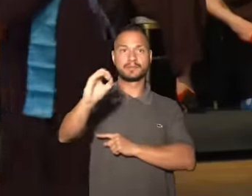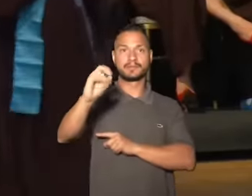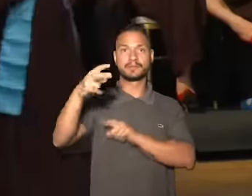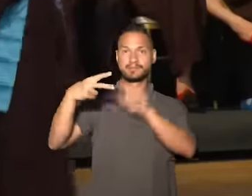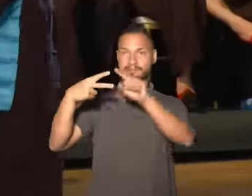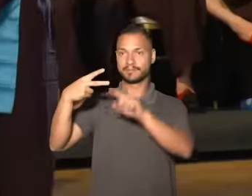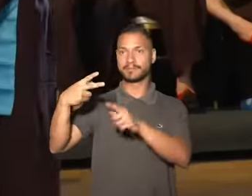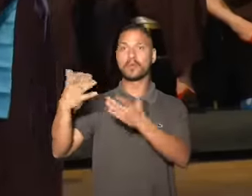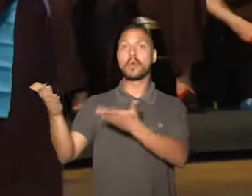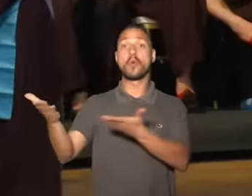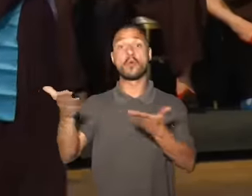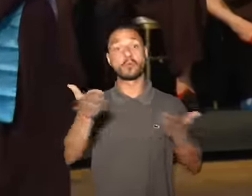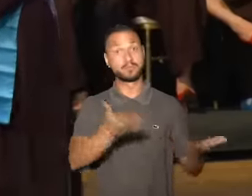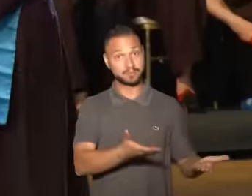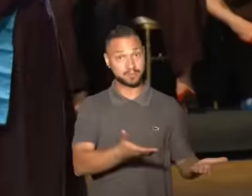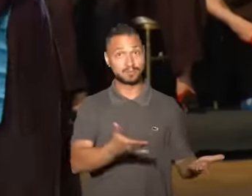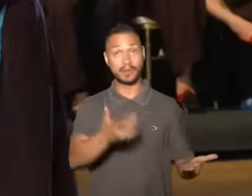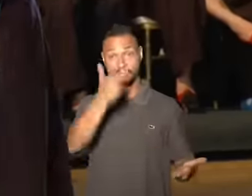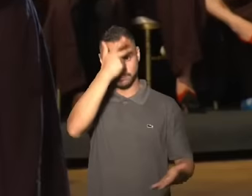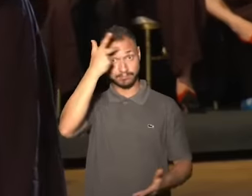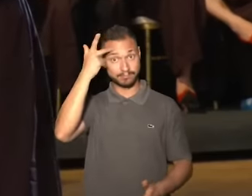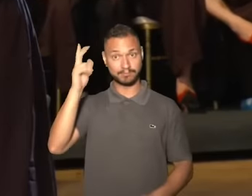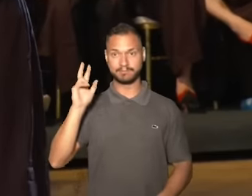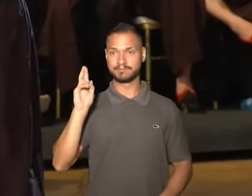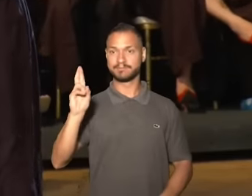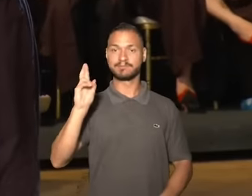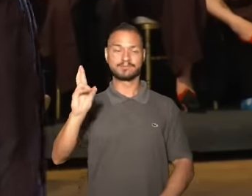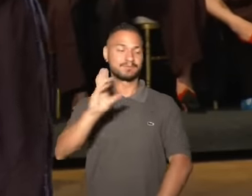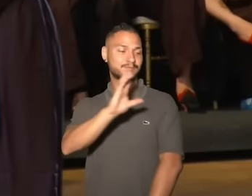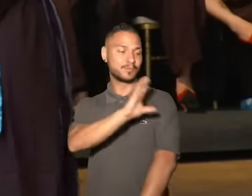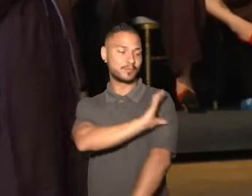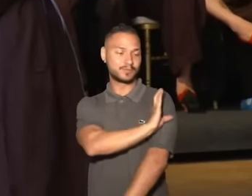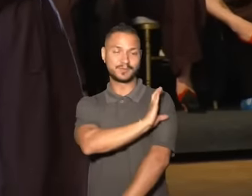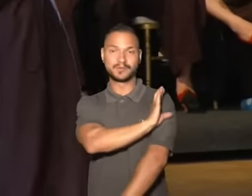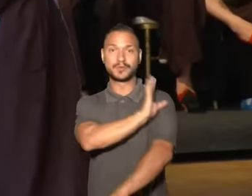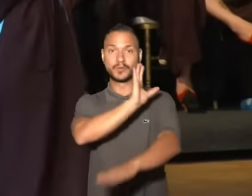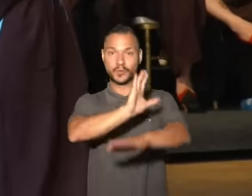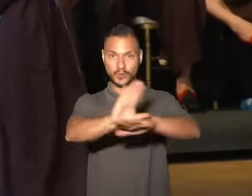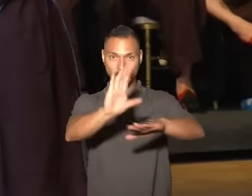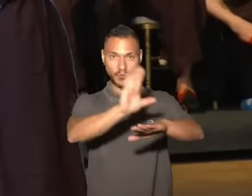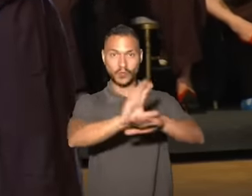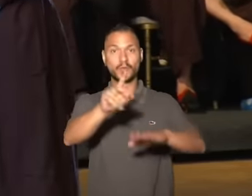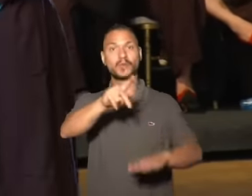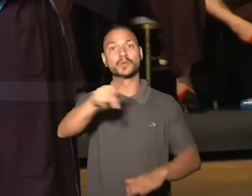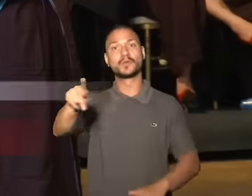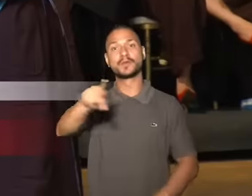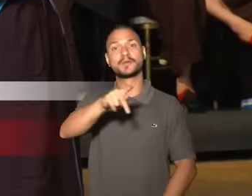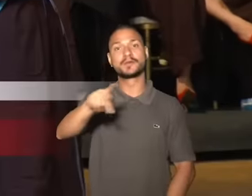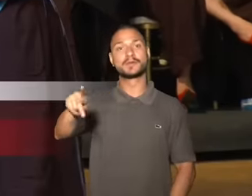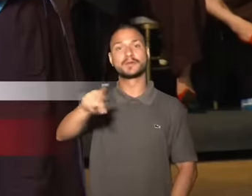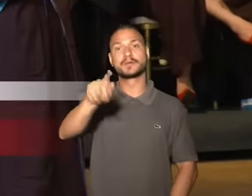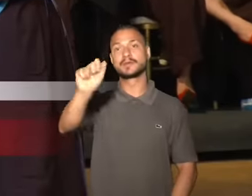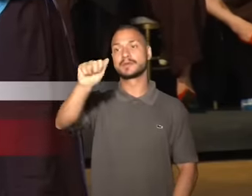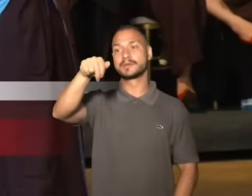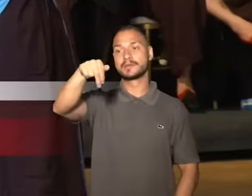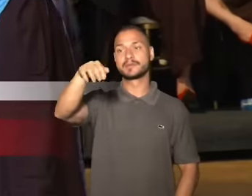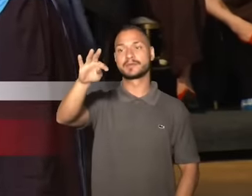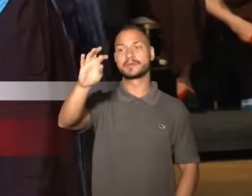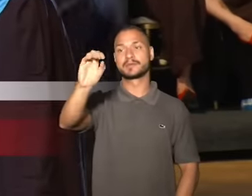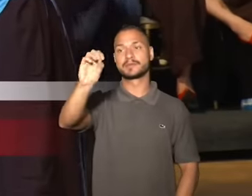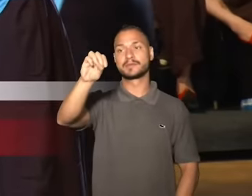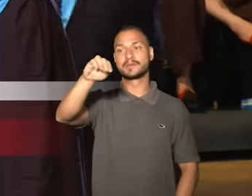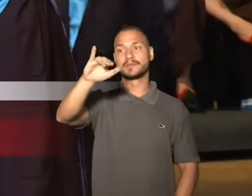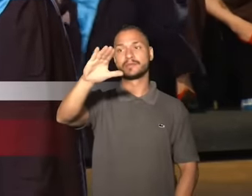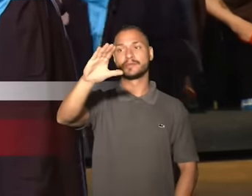Convidamos o representante da coordenação do curso, professor Antônio